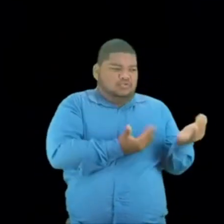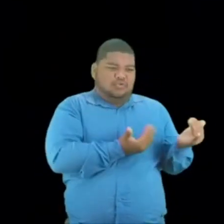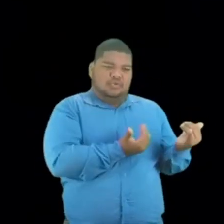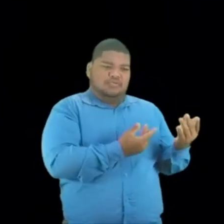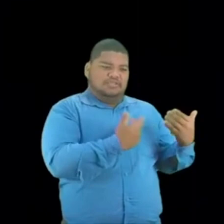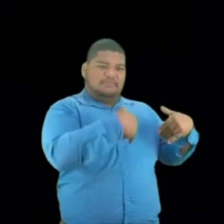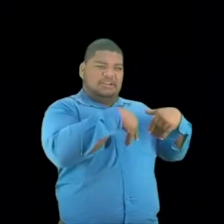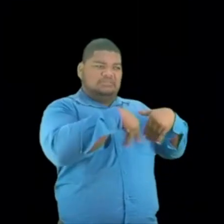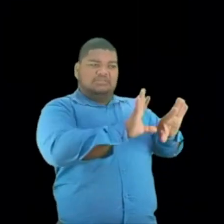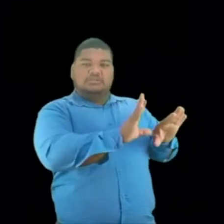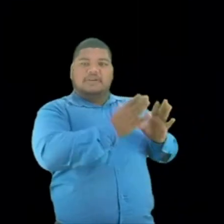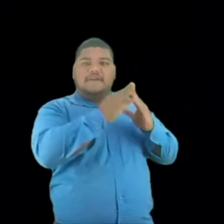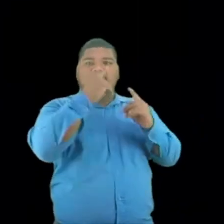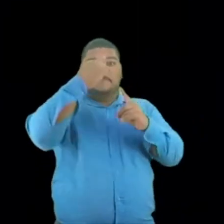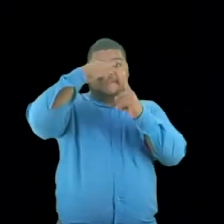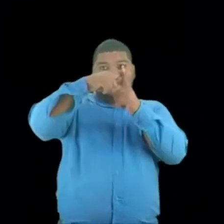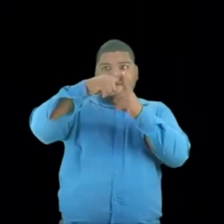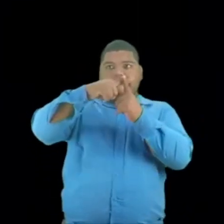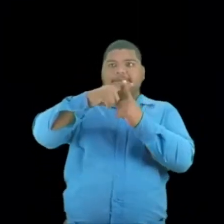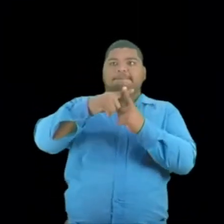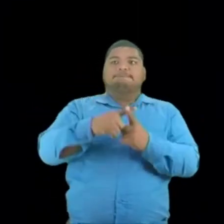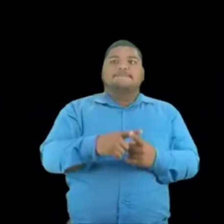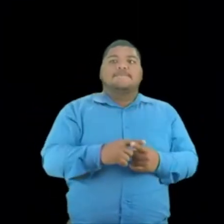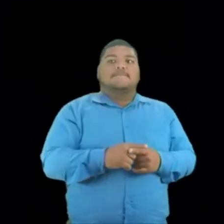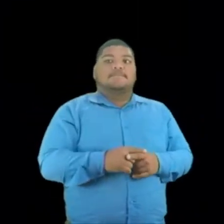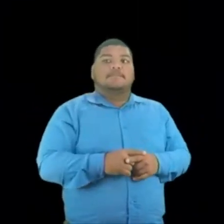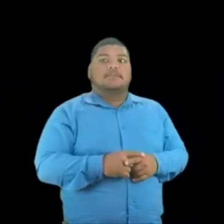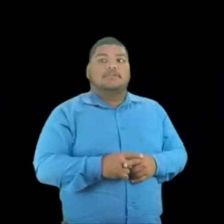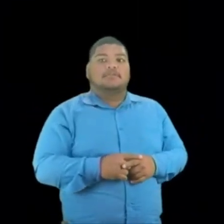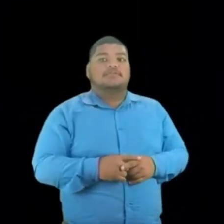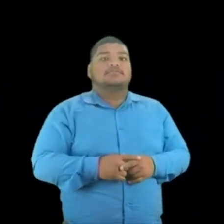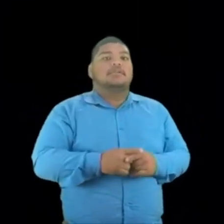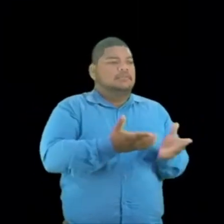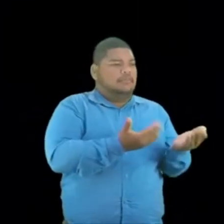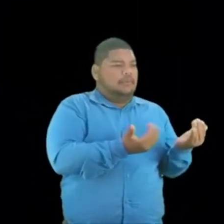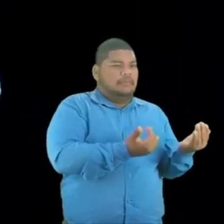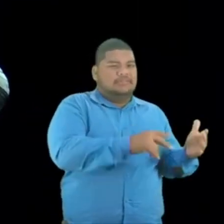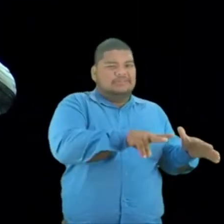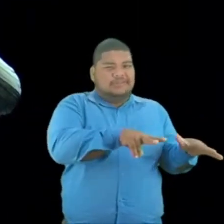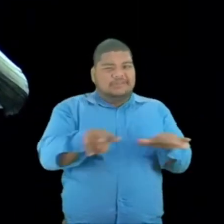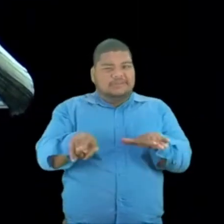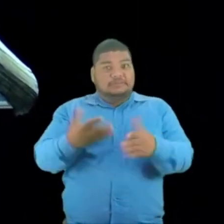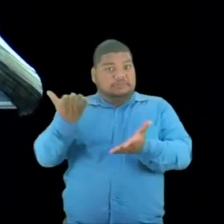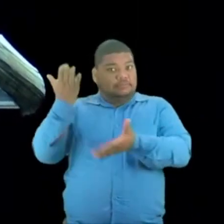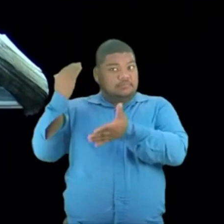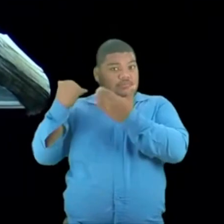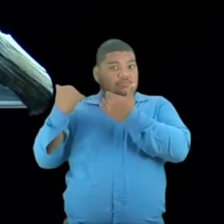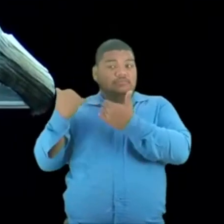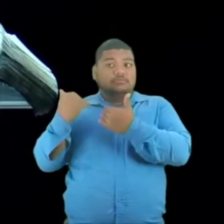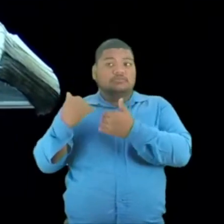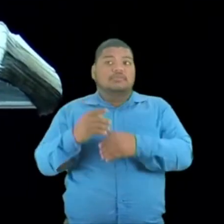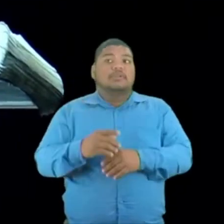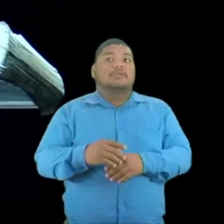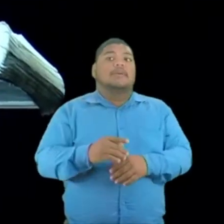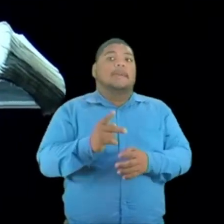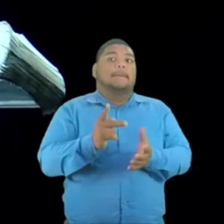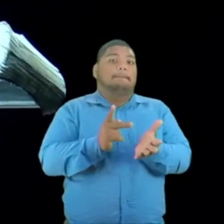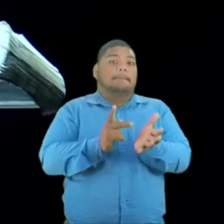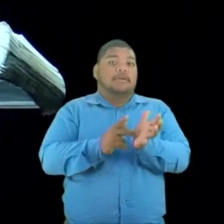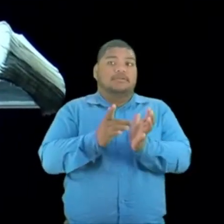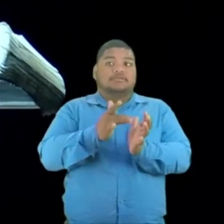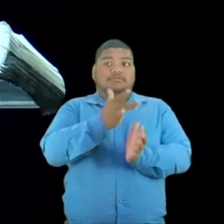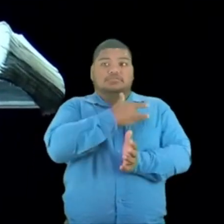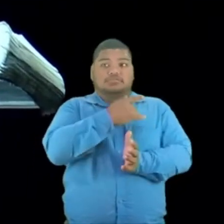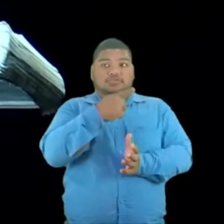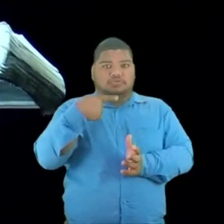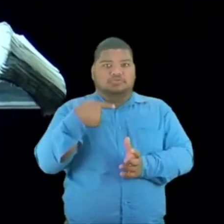fé. Essa semana passada eu estava conversando com um adolescente. Ele disse para mim, o pastor Fred me falou que ele não estava vindo